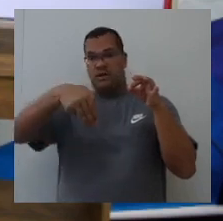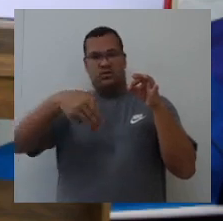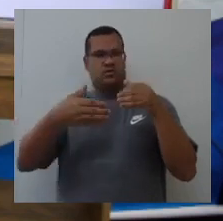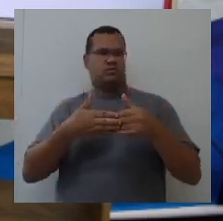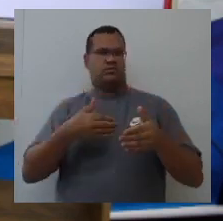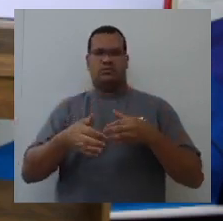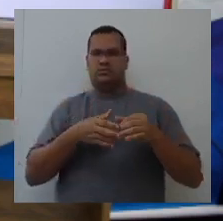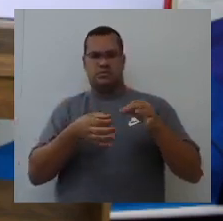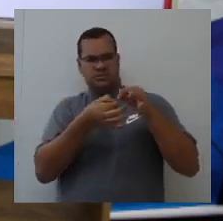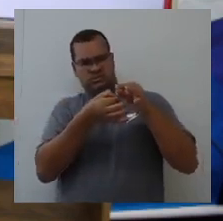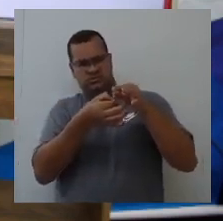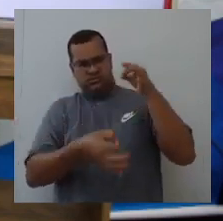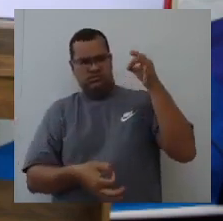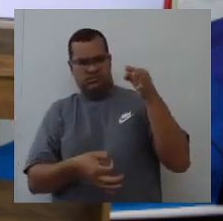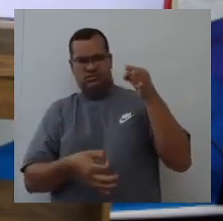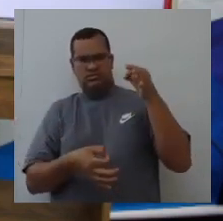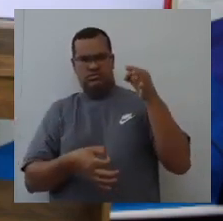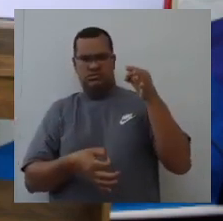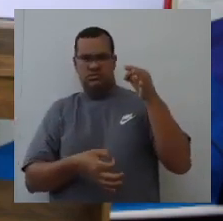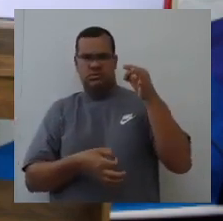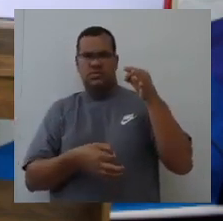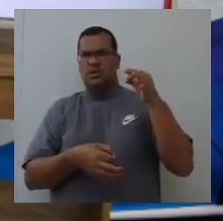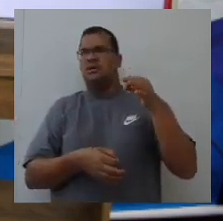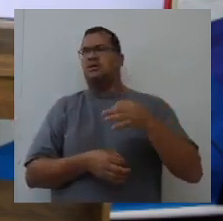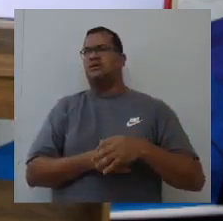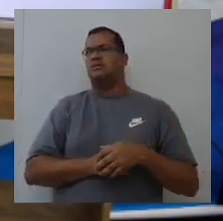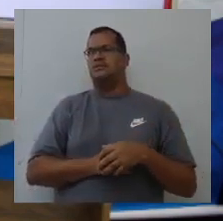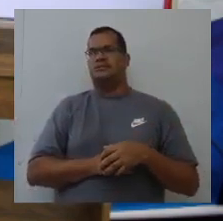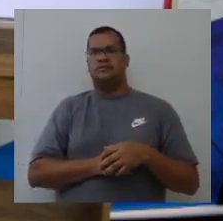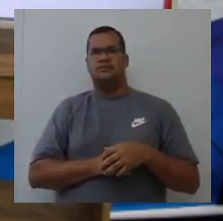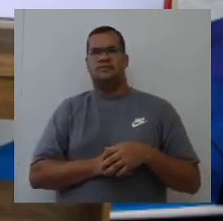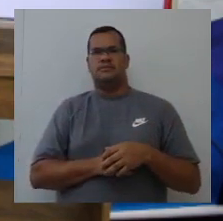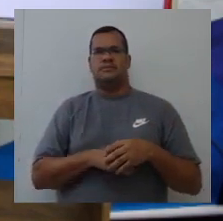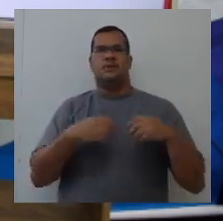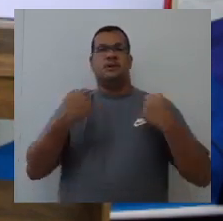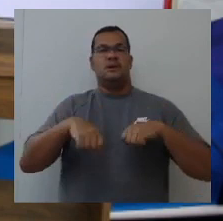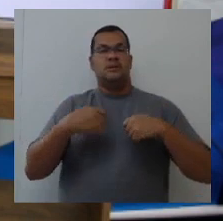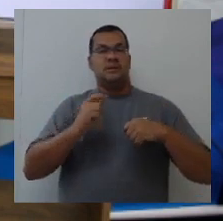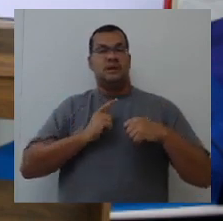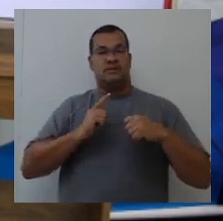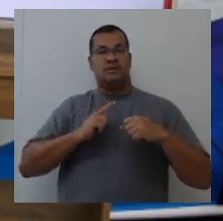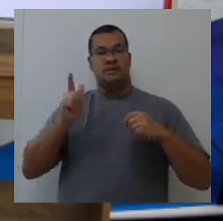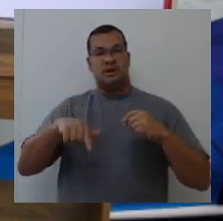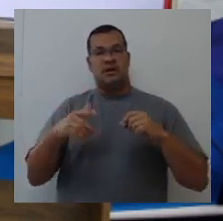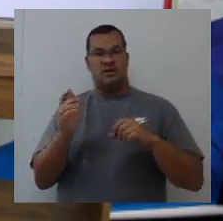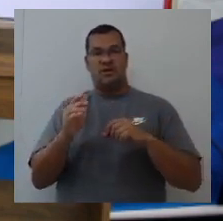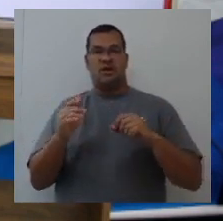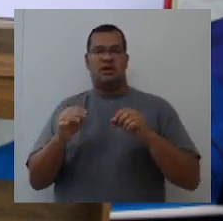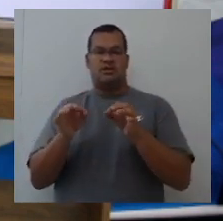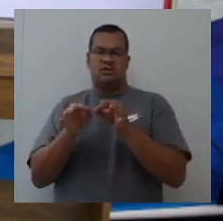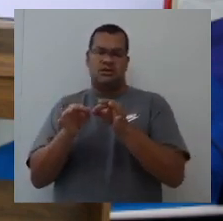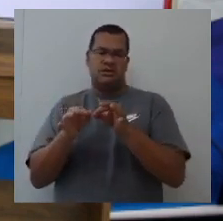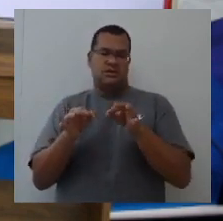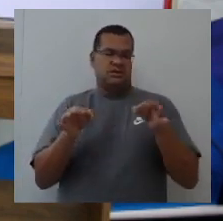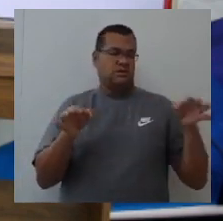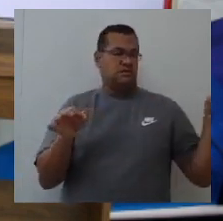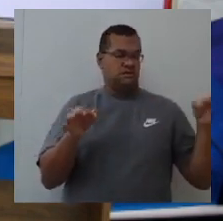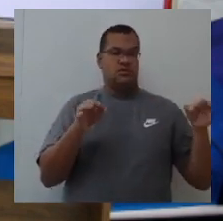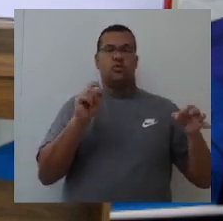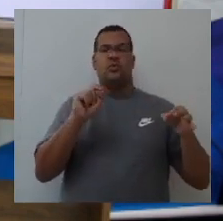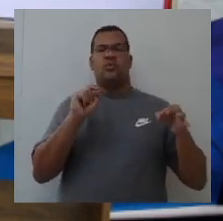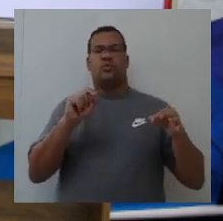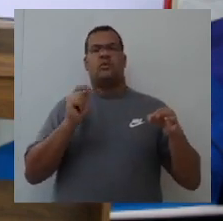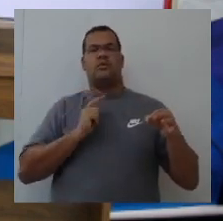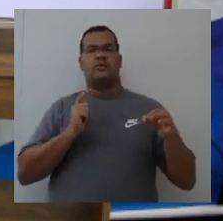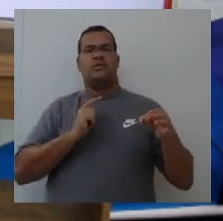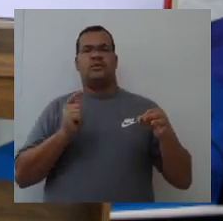que for. Qualquer tamanho que eu tenha nessa altura aqui, ó, eu tenho que fazer uma projeção agora na horizontal para você perceber quando